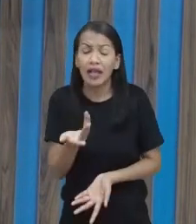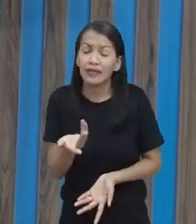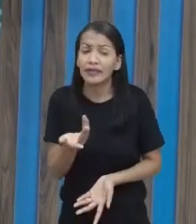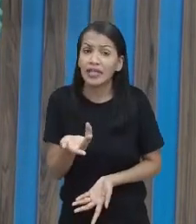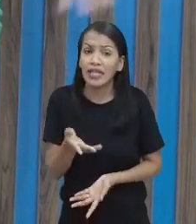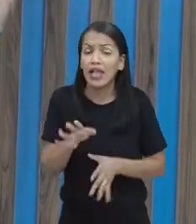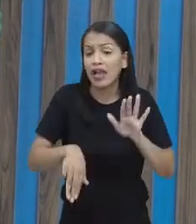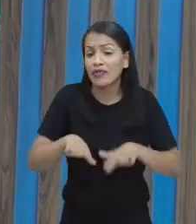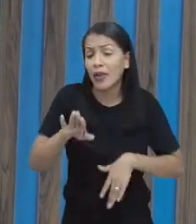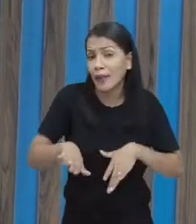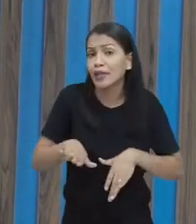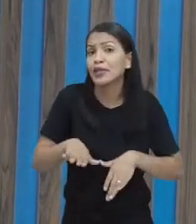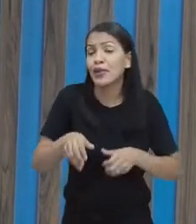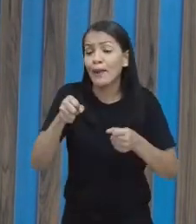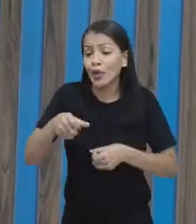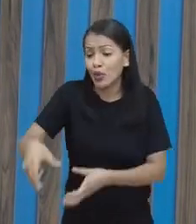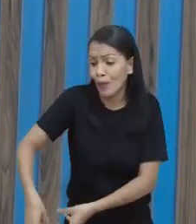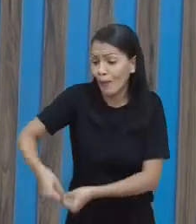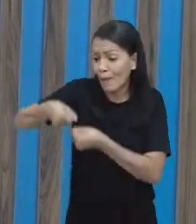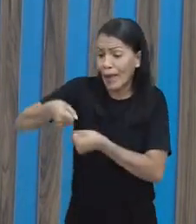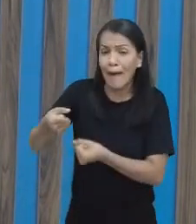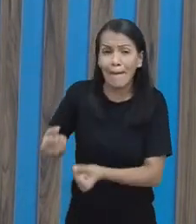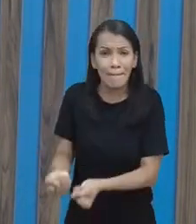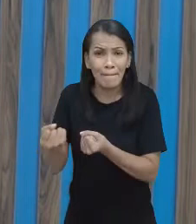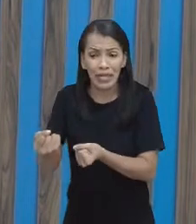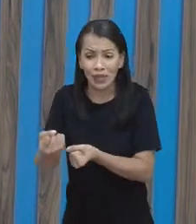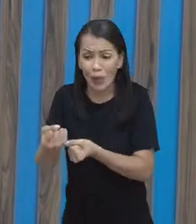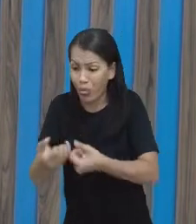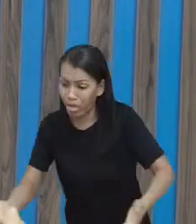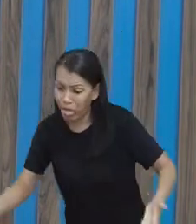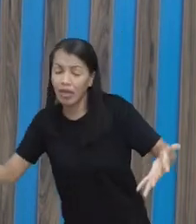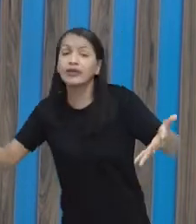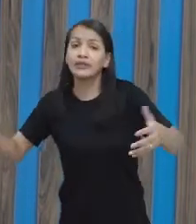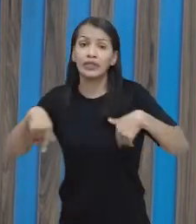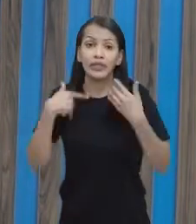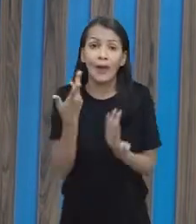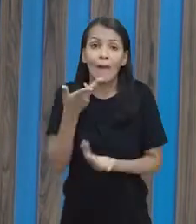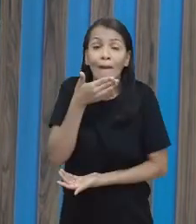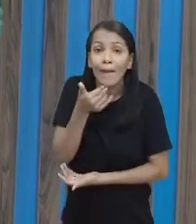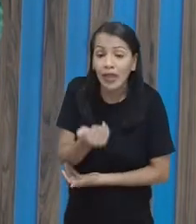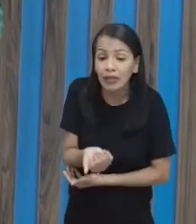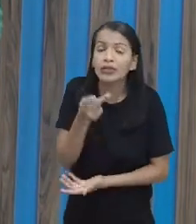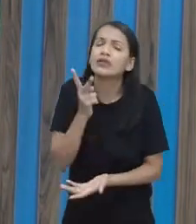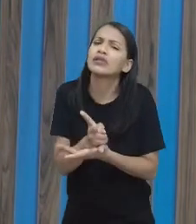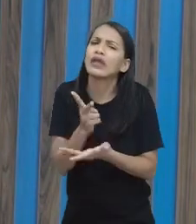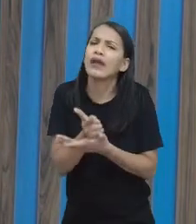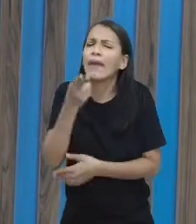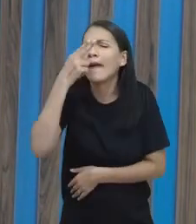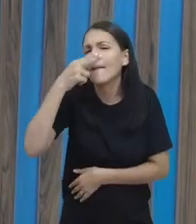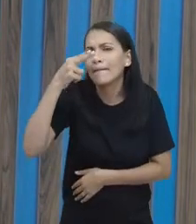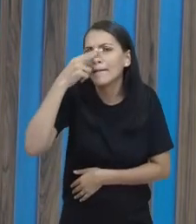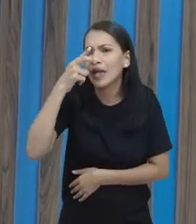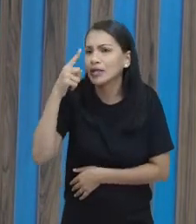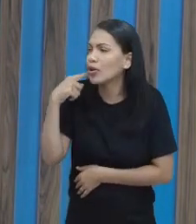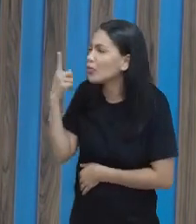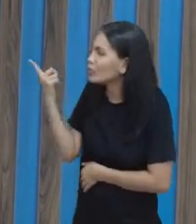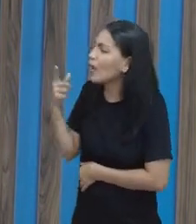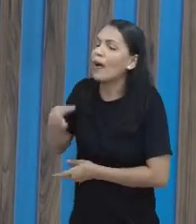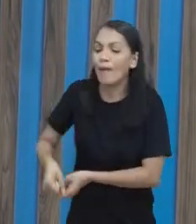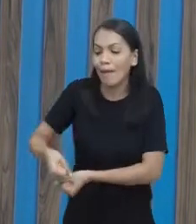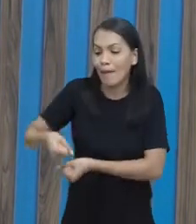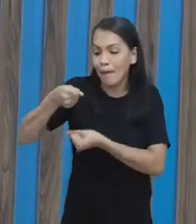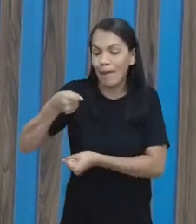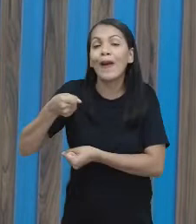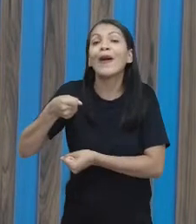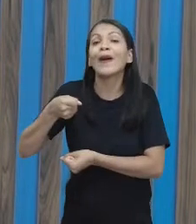muito peso, né? A gente pode levar sempre a mesma sacolinha reutilizável, tá?